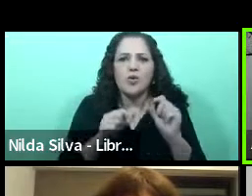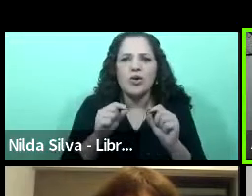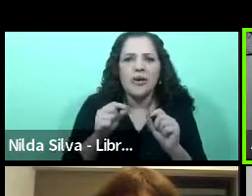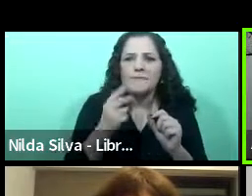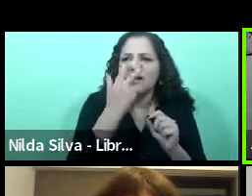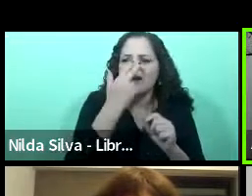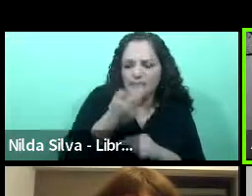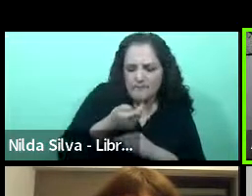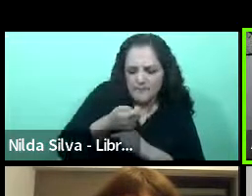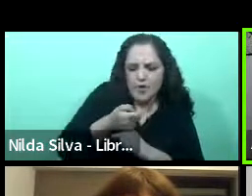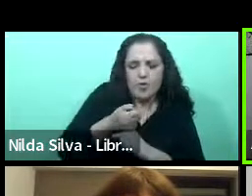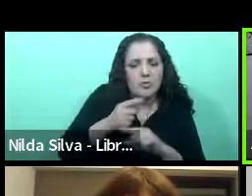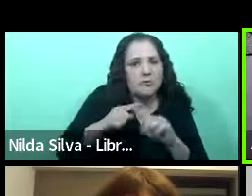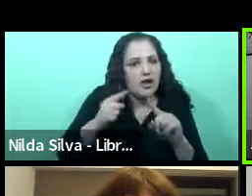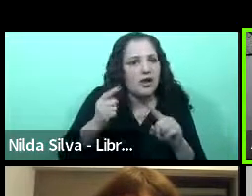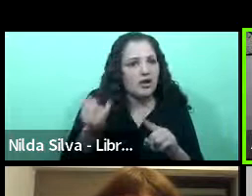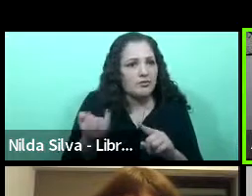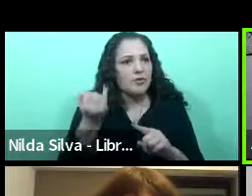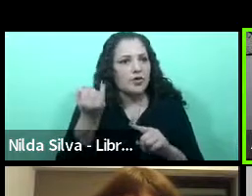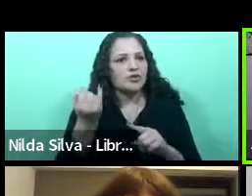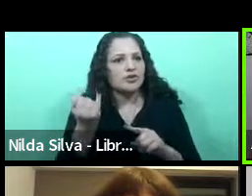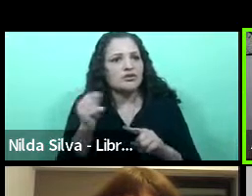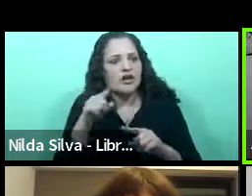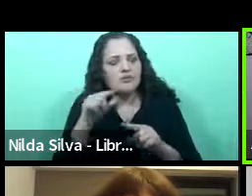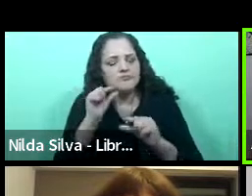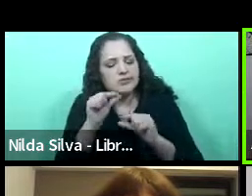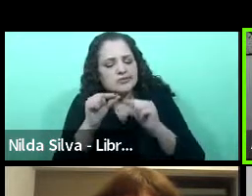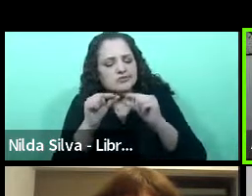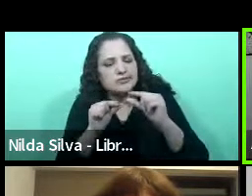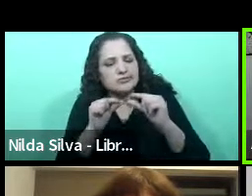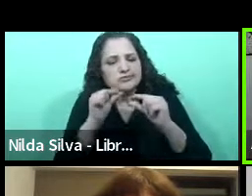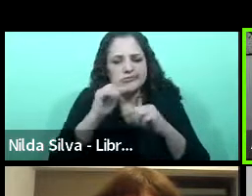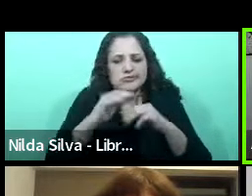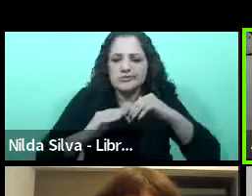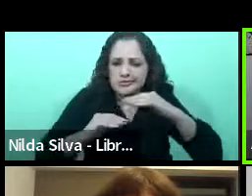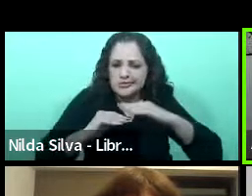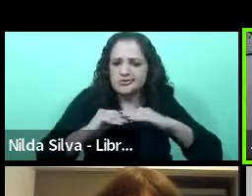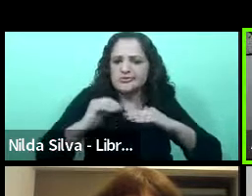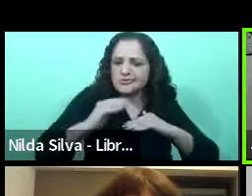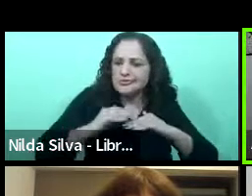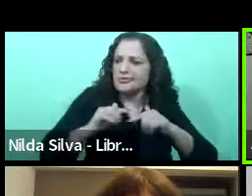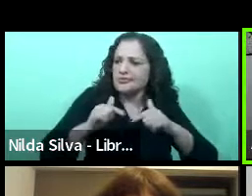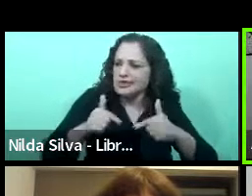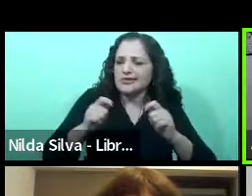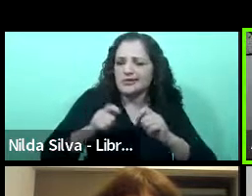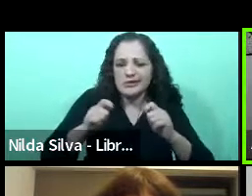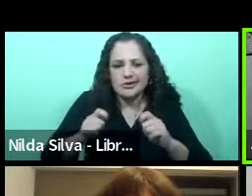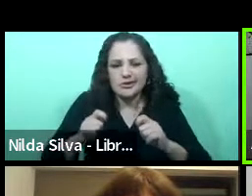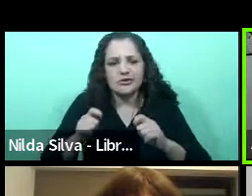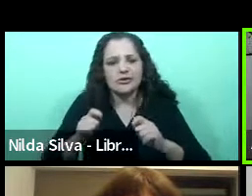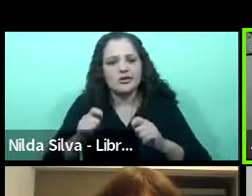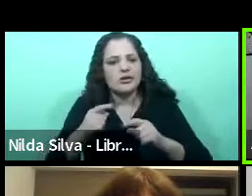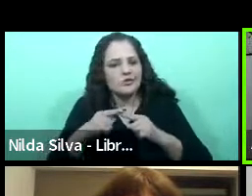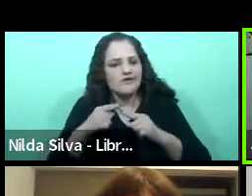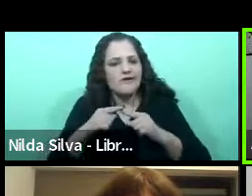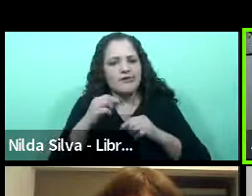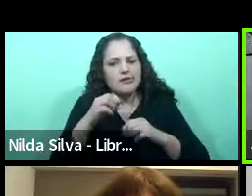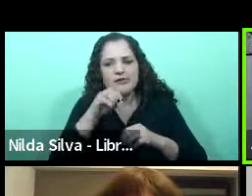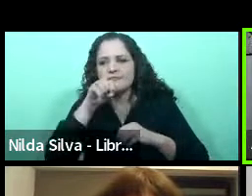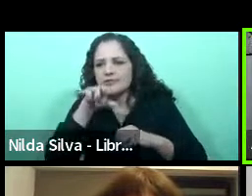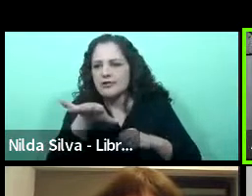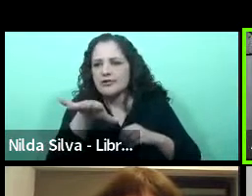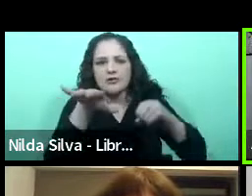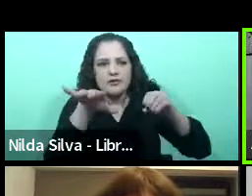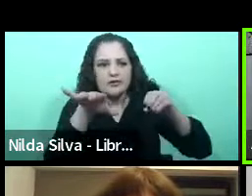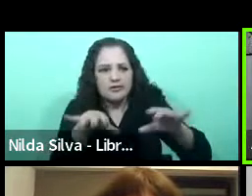não é, são essas pequenas ações mesmo, né, que vão ali causando fissuras, que vão,